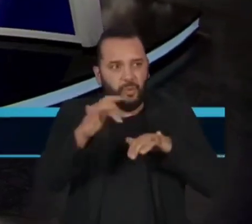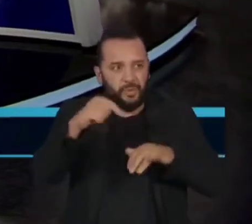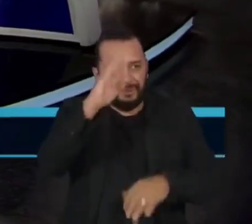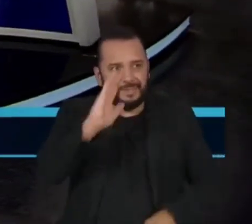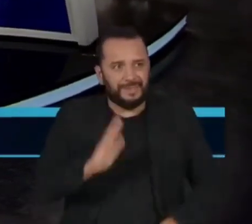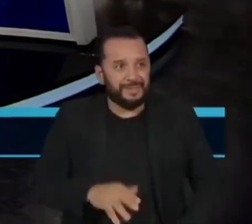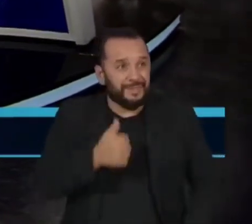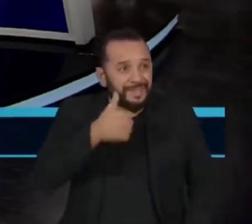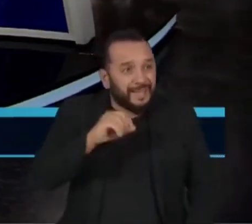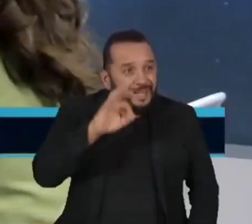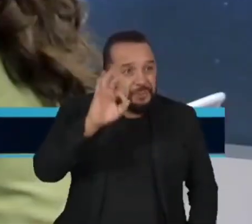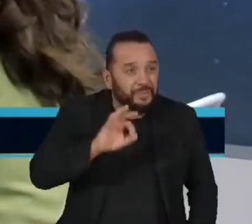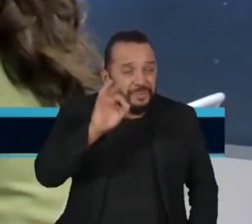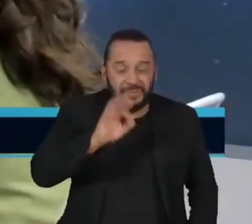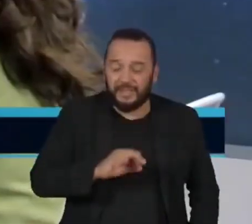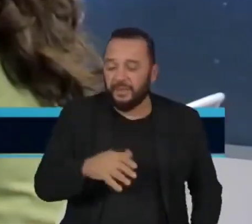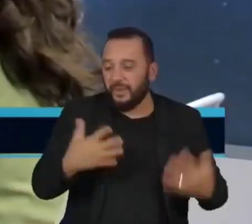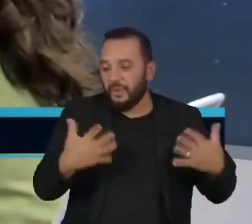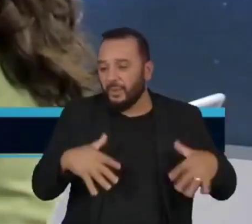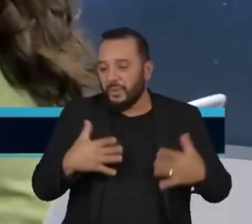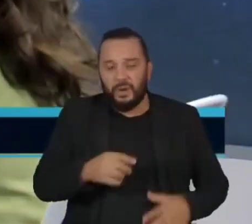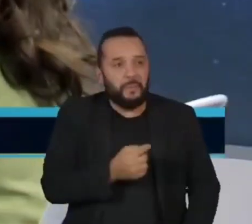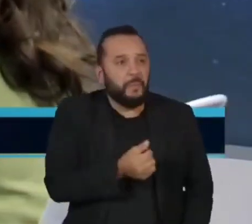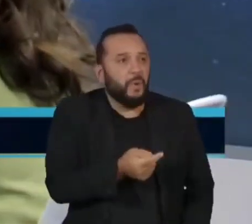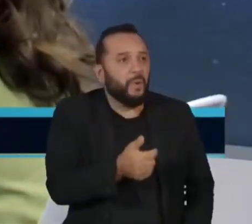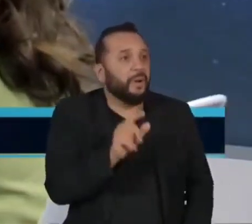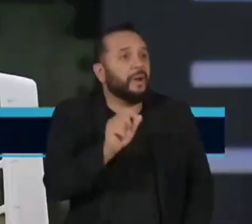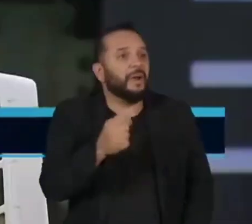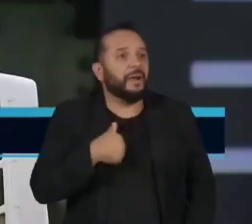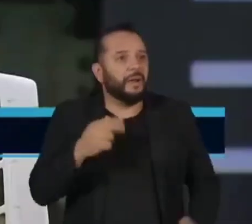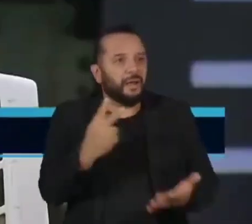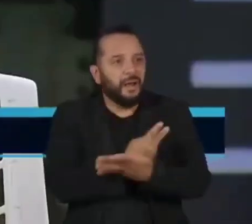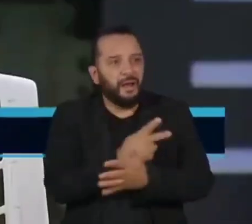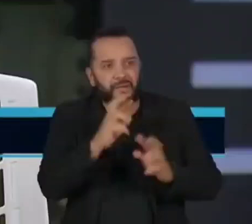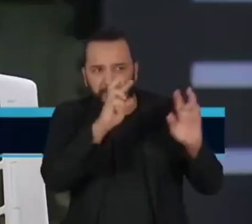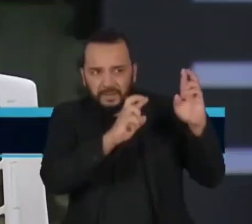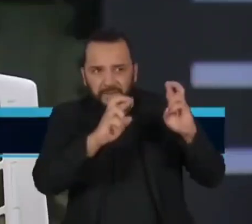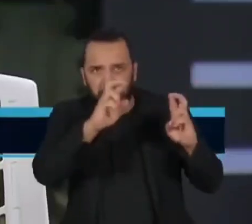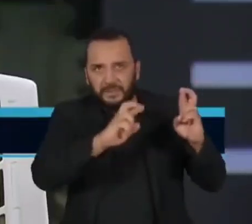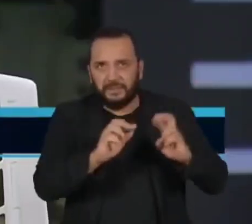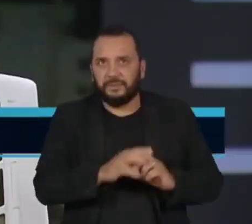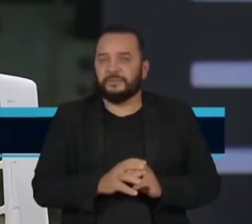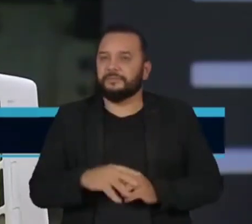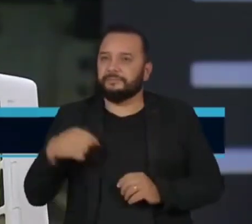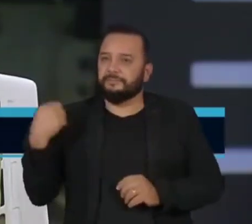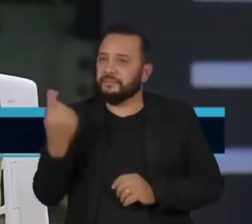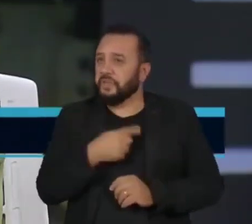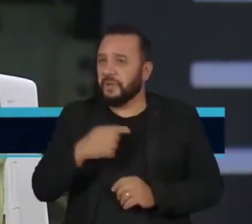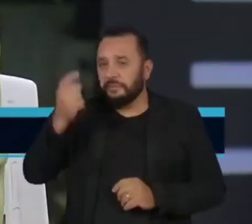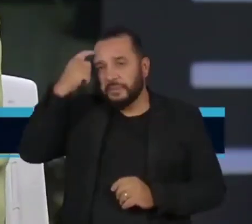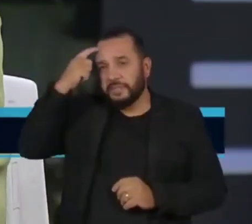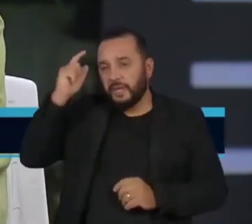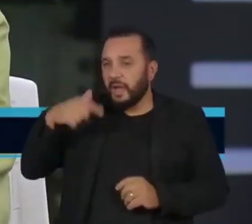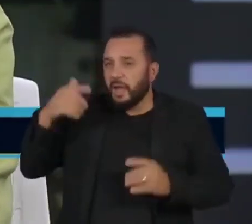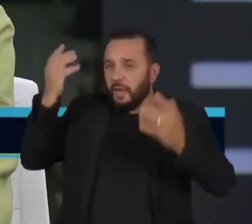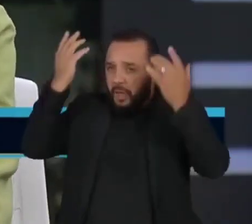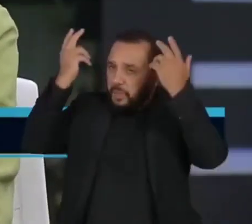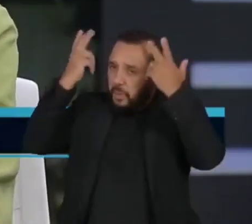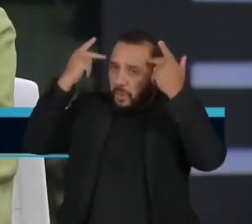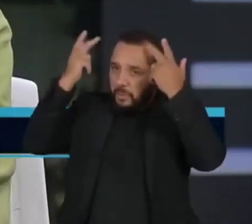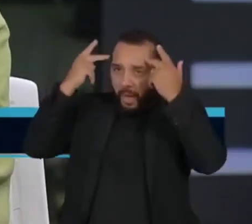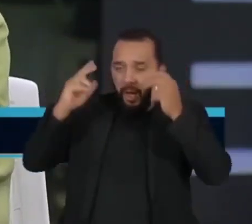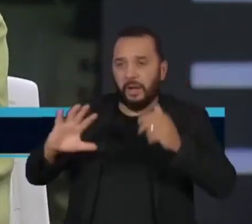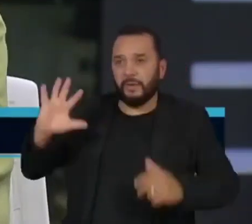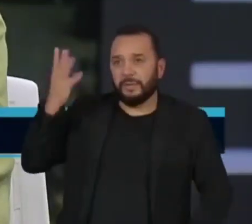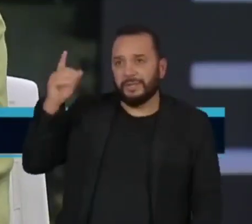né? Assustador. Quem é que está falhando nessa fiscalização? Cara, a gente normaliza muito, né? Esse absurdo que acontece. É longe,